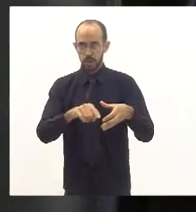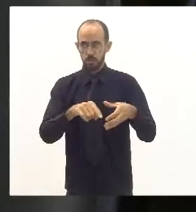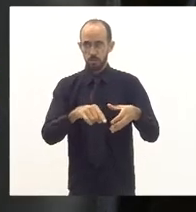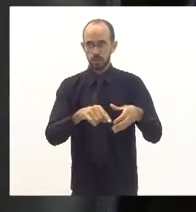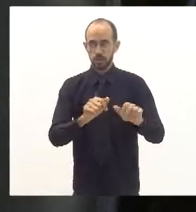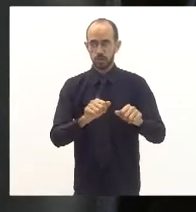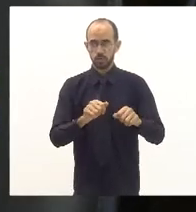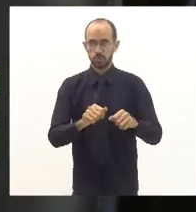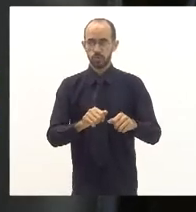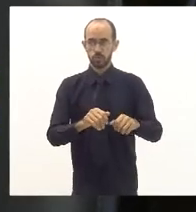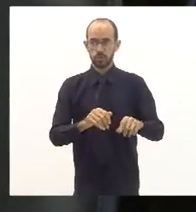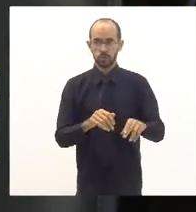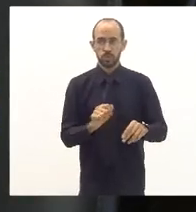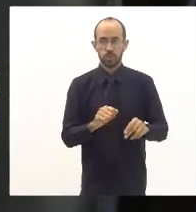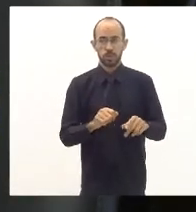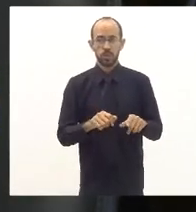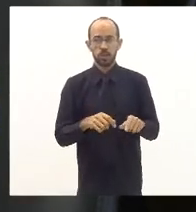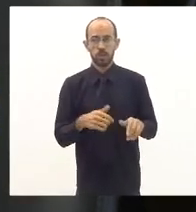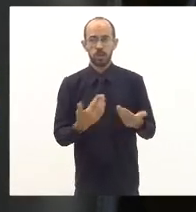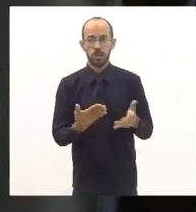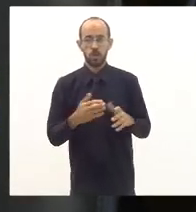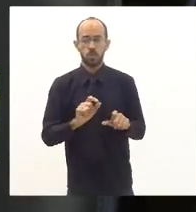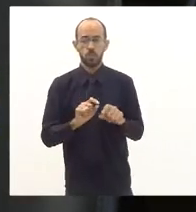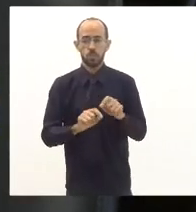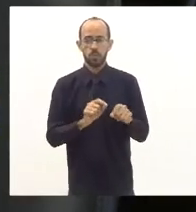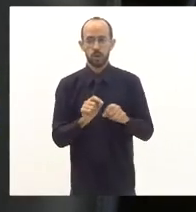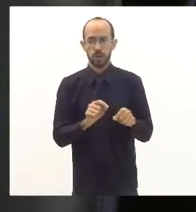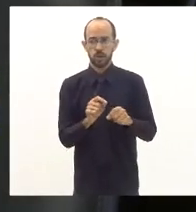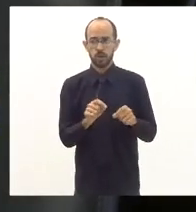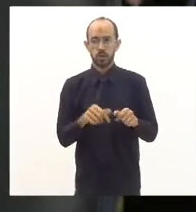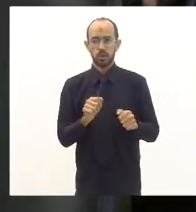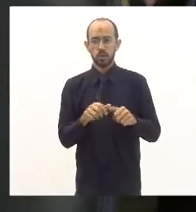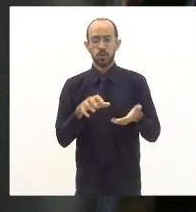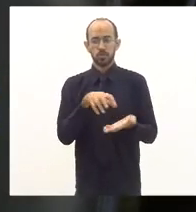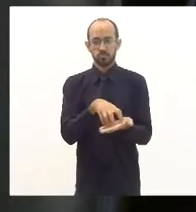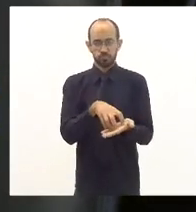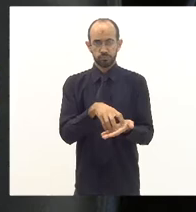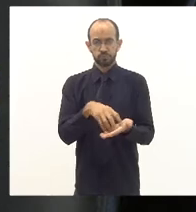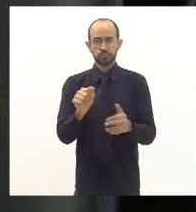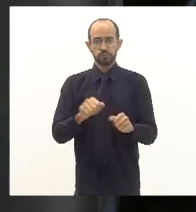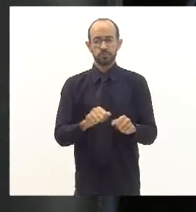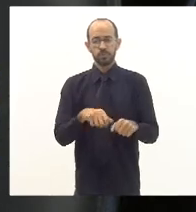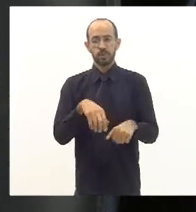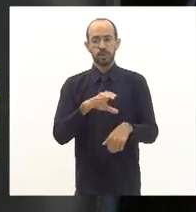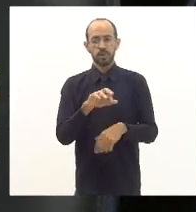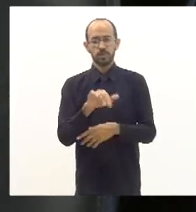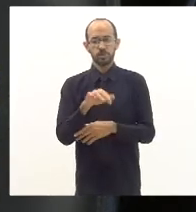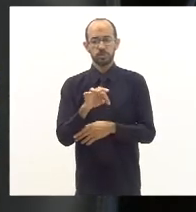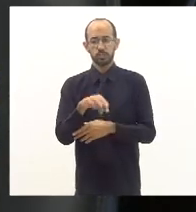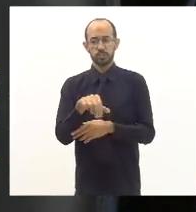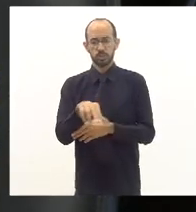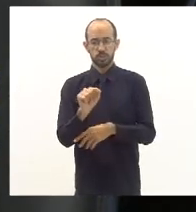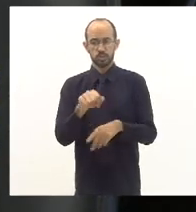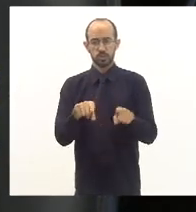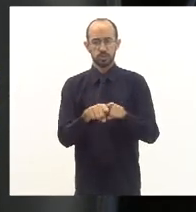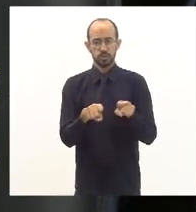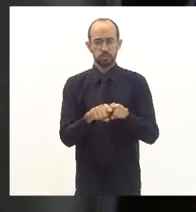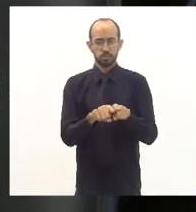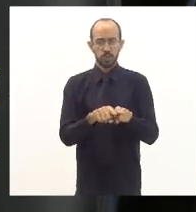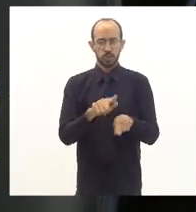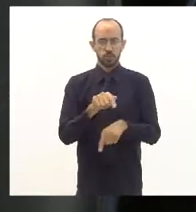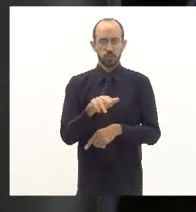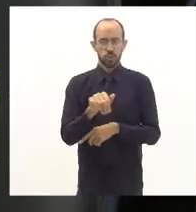uma qualificação em Resende para as equipes de atenção primária. A Cristina e a Georgia, que hoje não está aqui, que também é da nossa equipe, estiveram